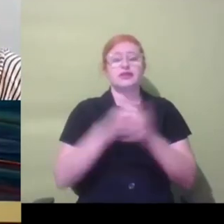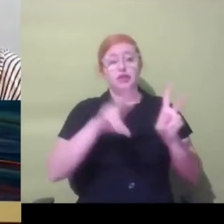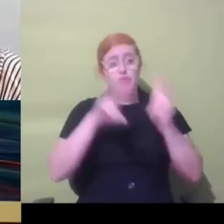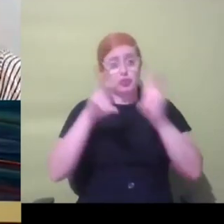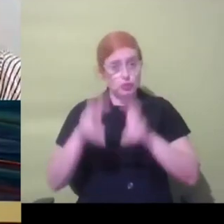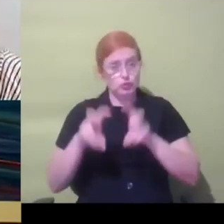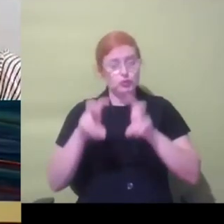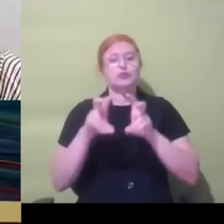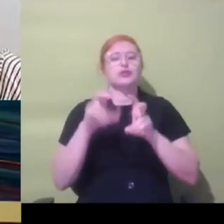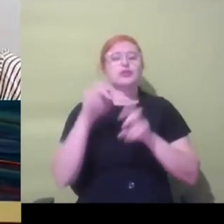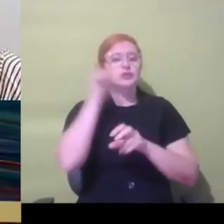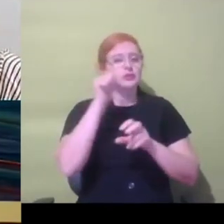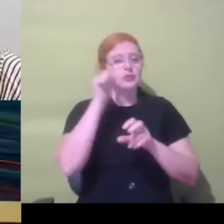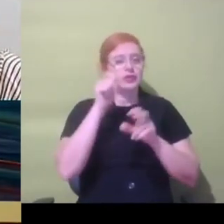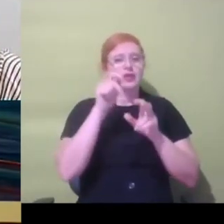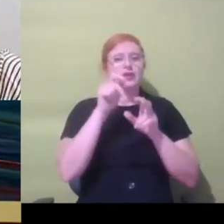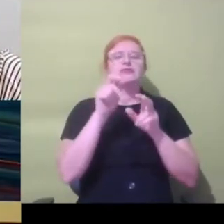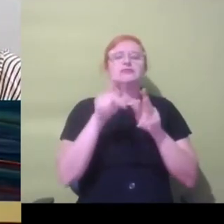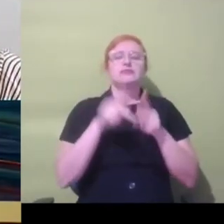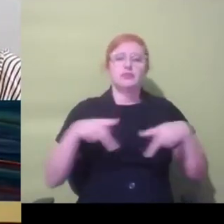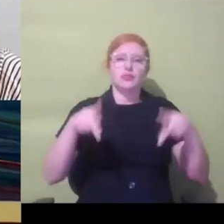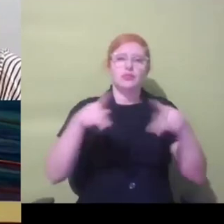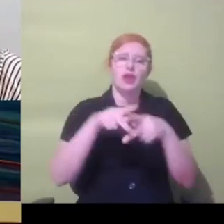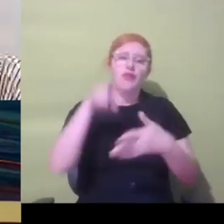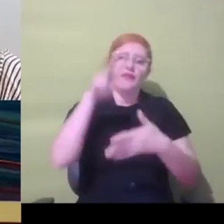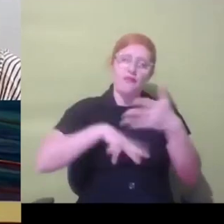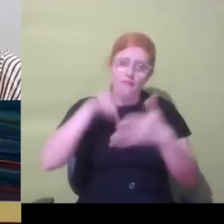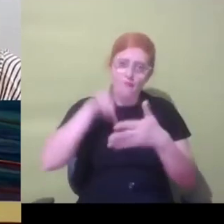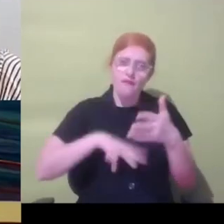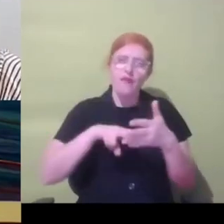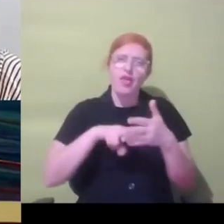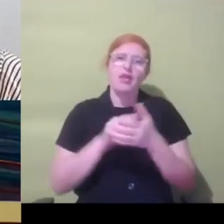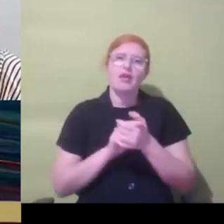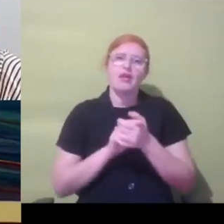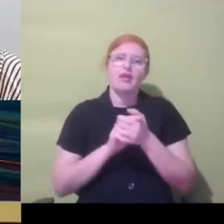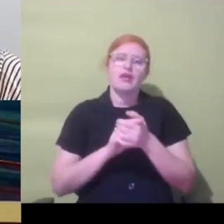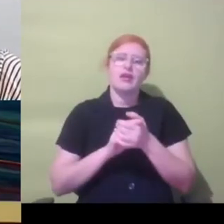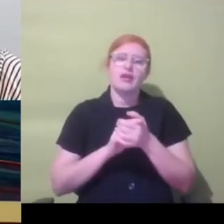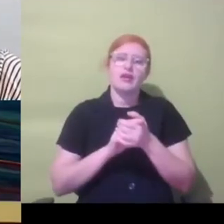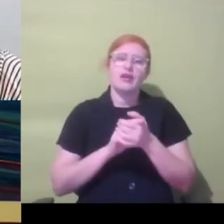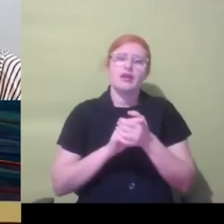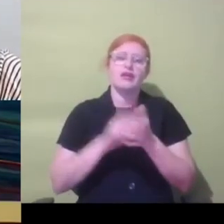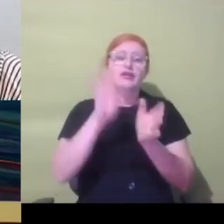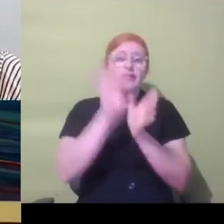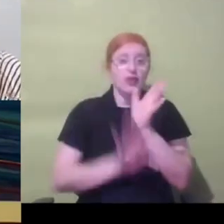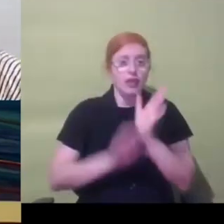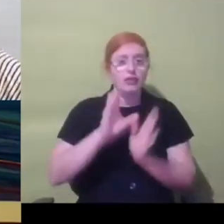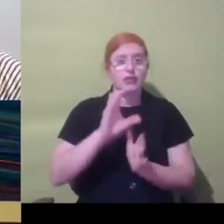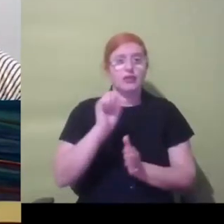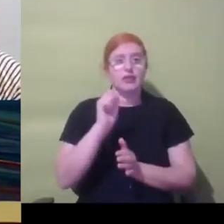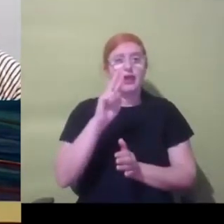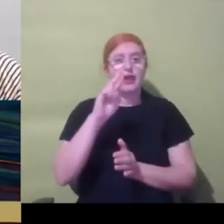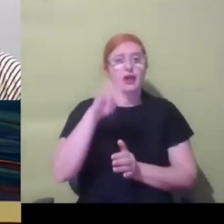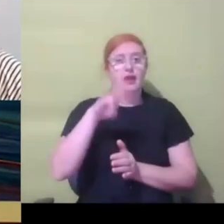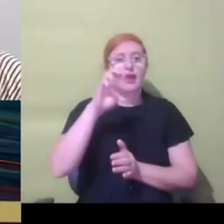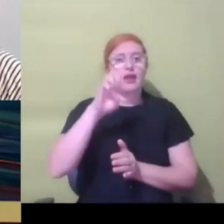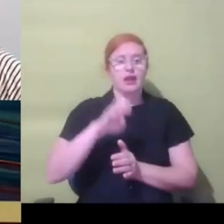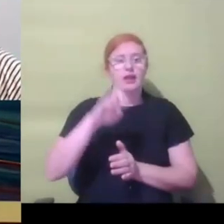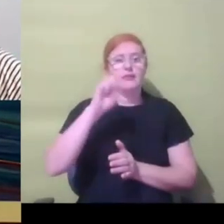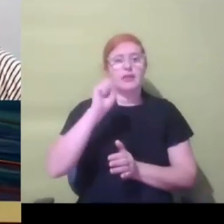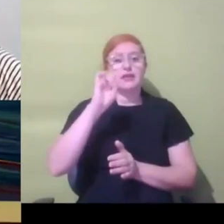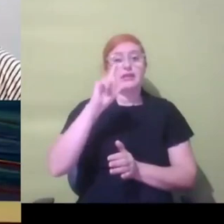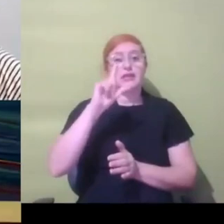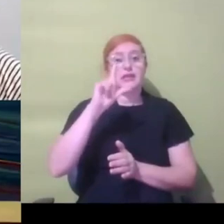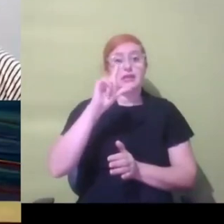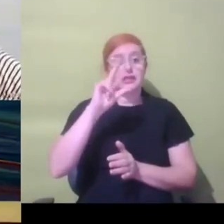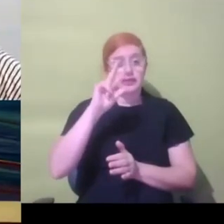pautas das mulheres populares, e a gente vai ler uns trabalhos da Carmen Silva para entender melhor o que